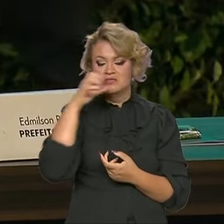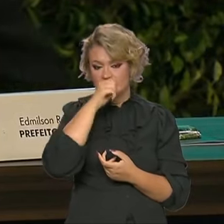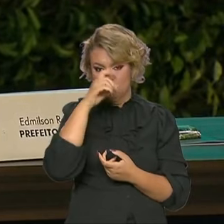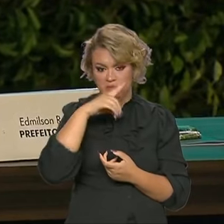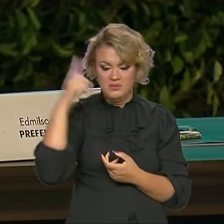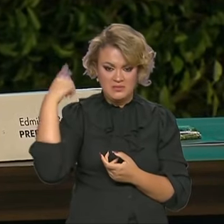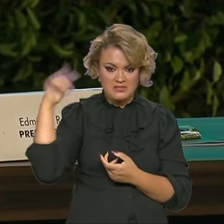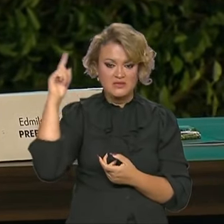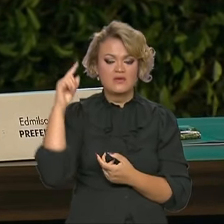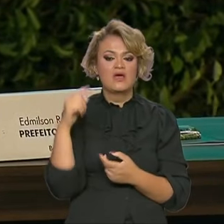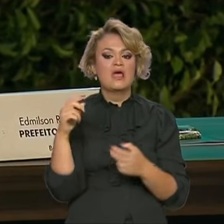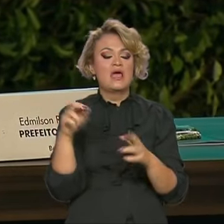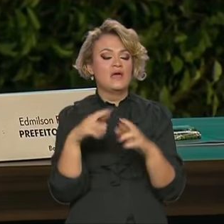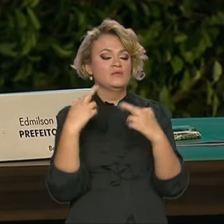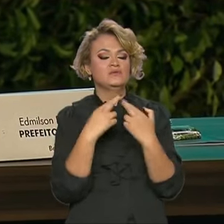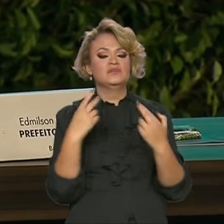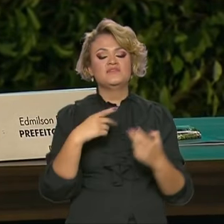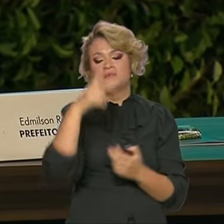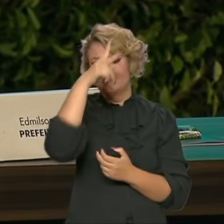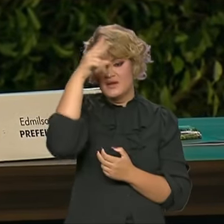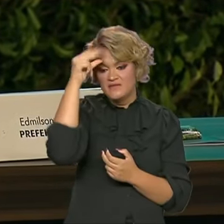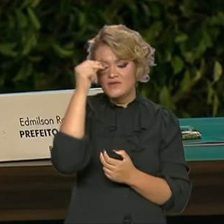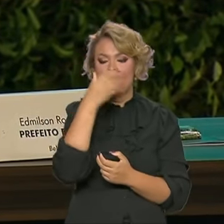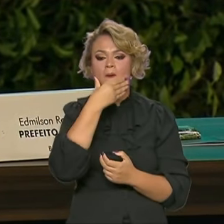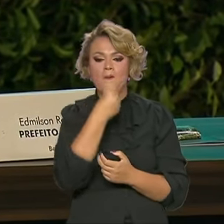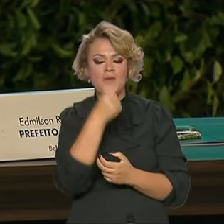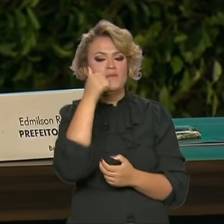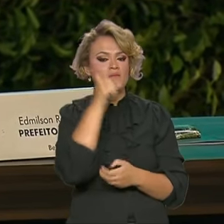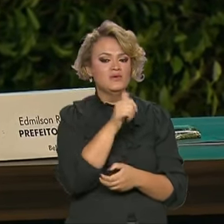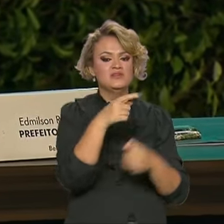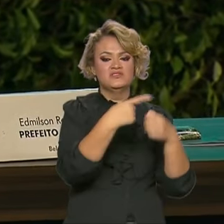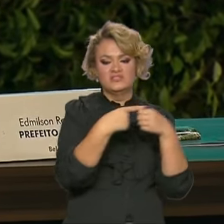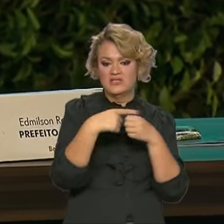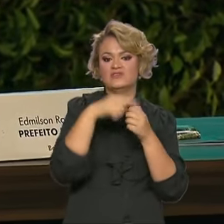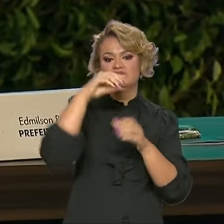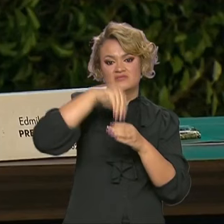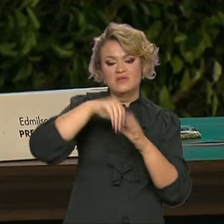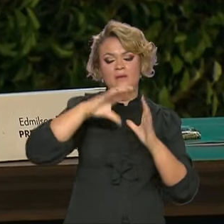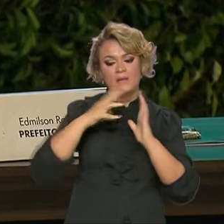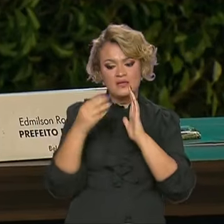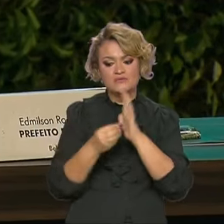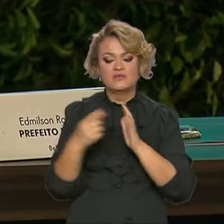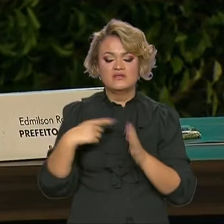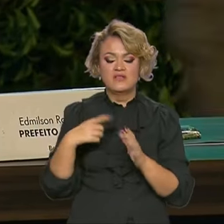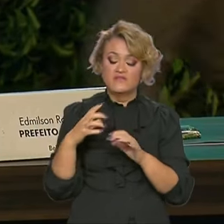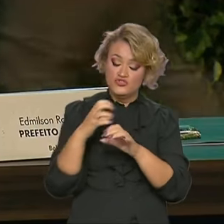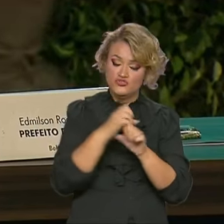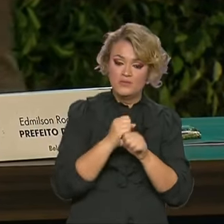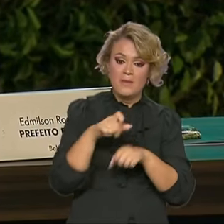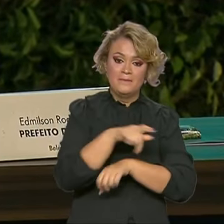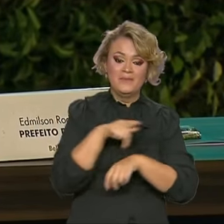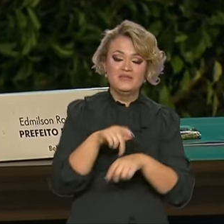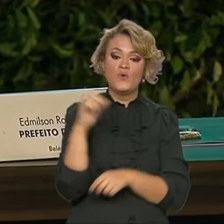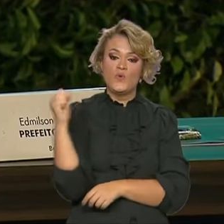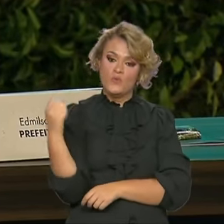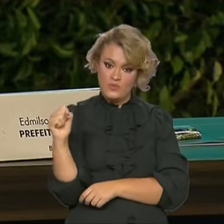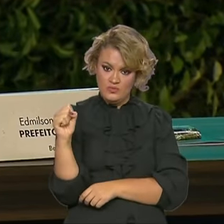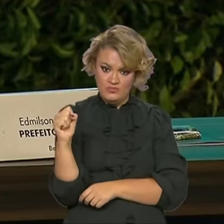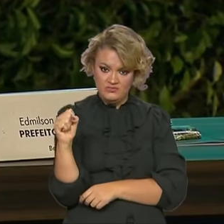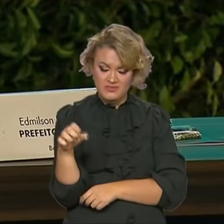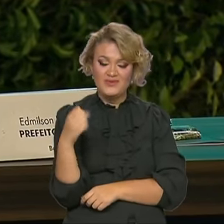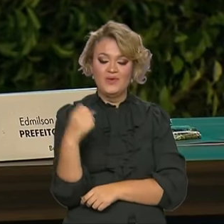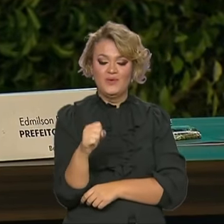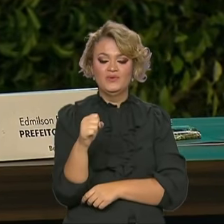próximos passados, reuniram-se prefeitos e prefeitas de cidades amazônicas dos 8 países que